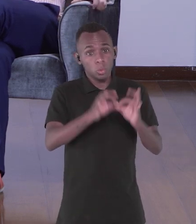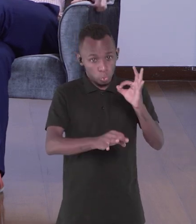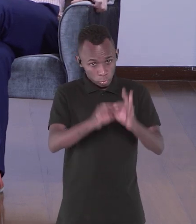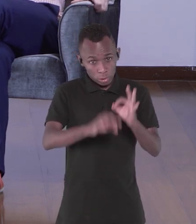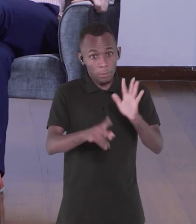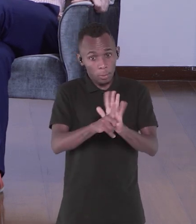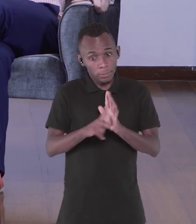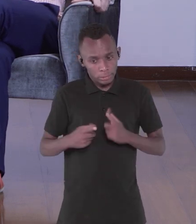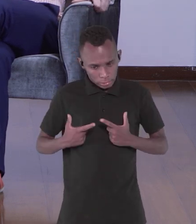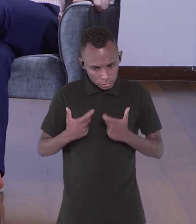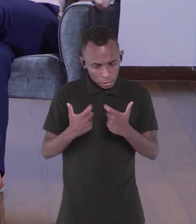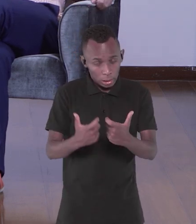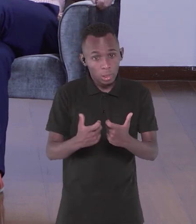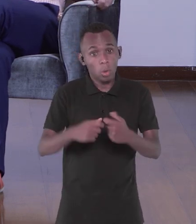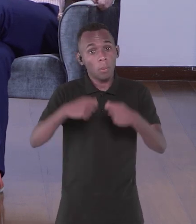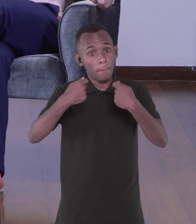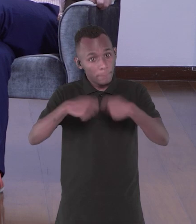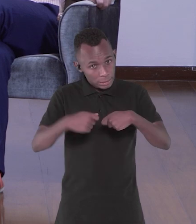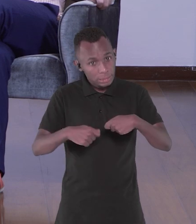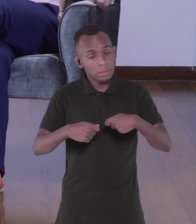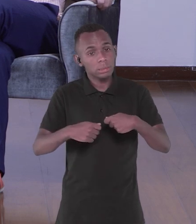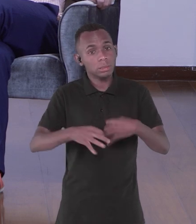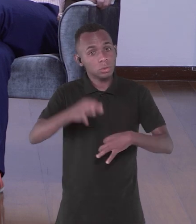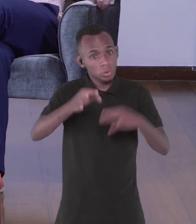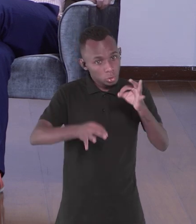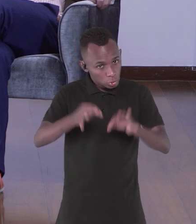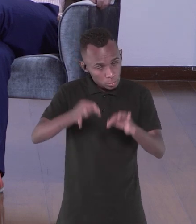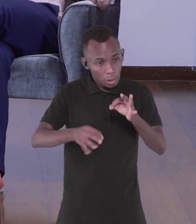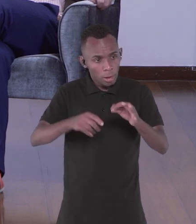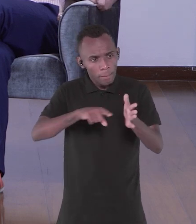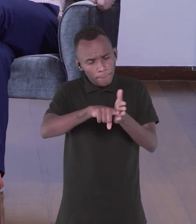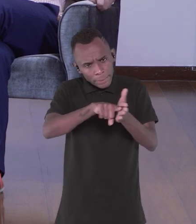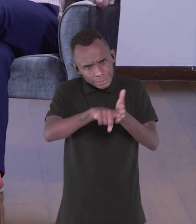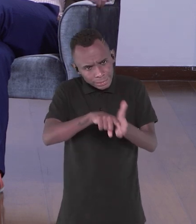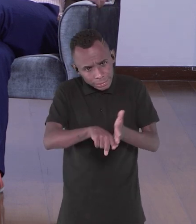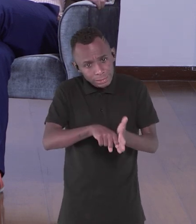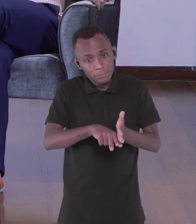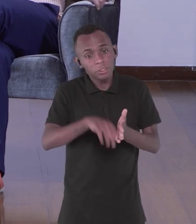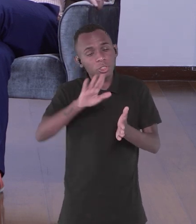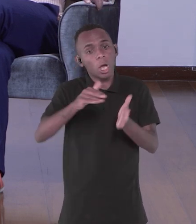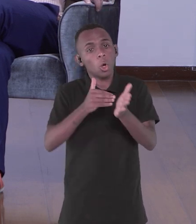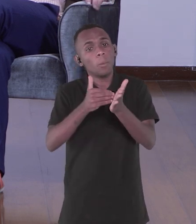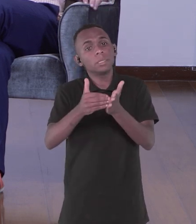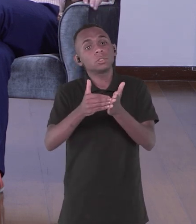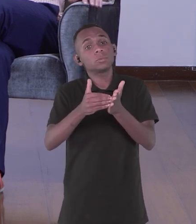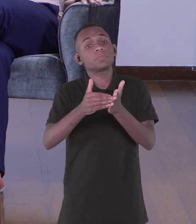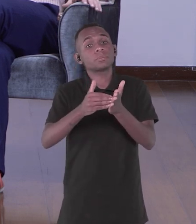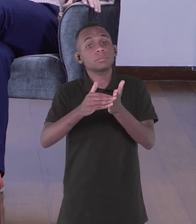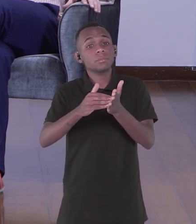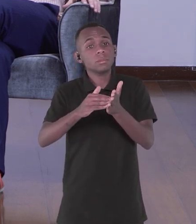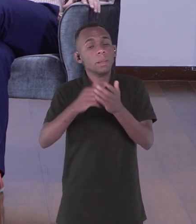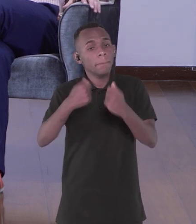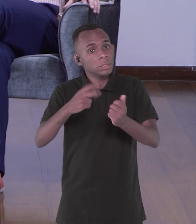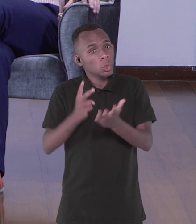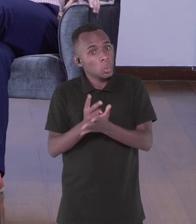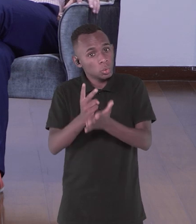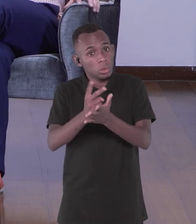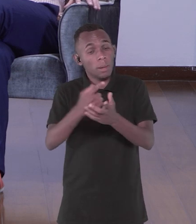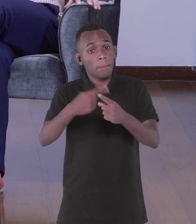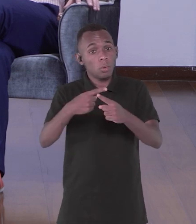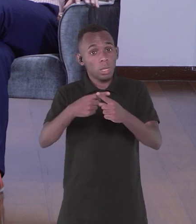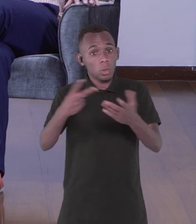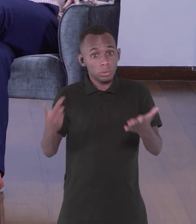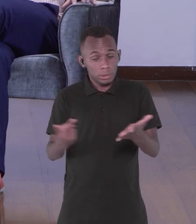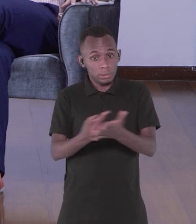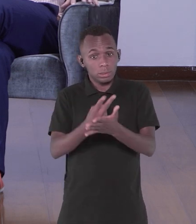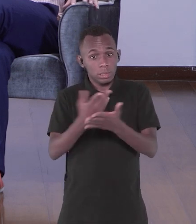processos muito claros de inquérito, né? Eles já foram criados e eles vão ter de continuar, porque o que está